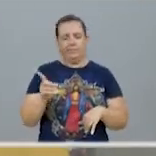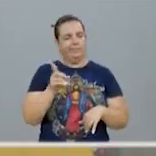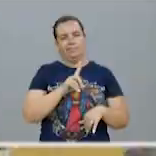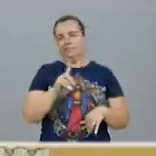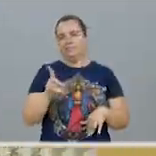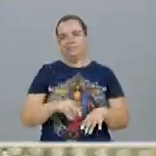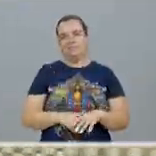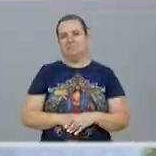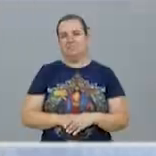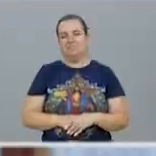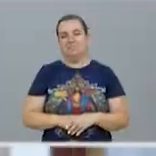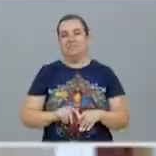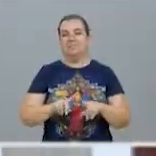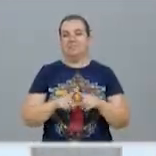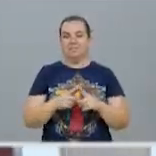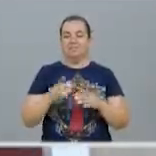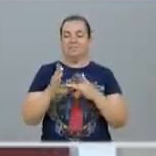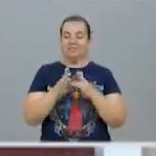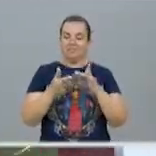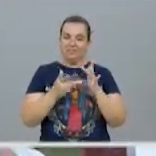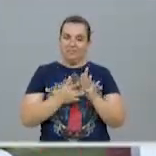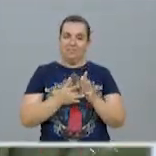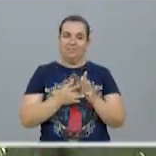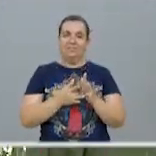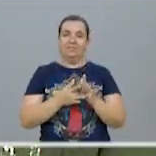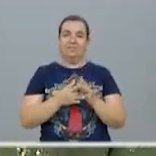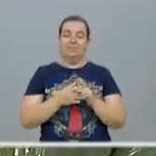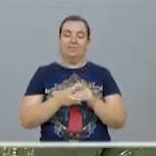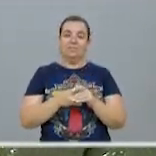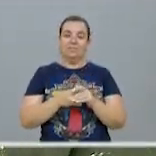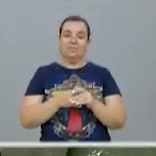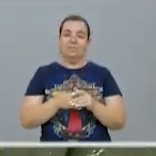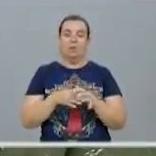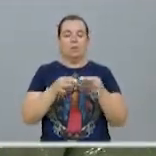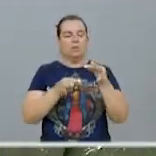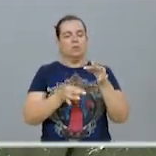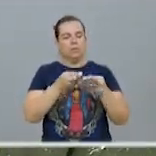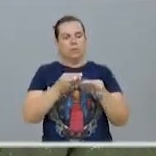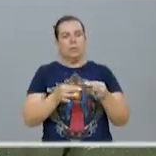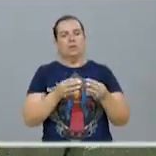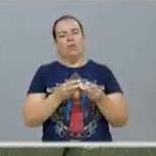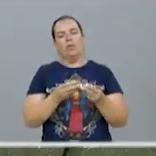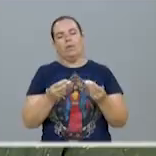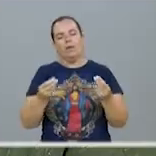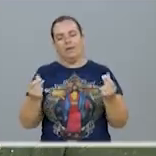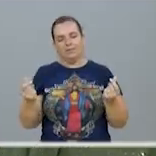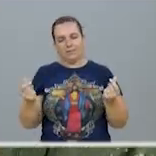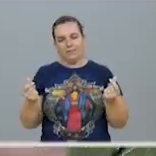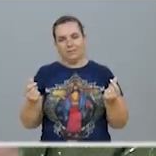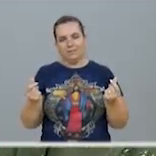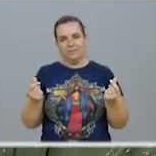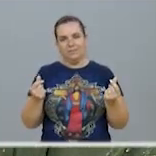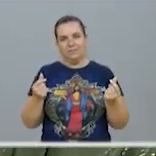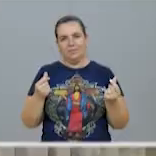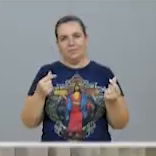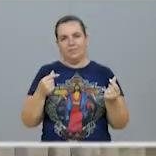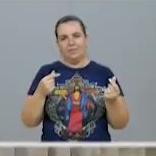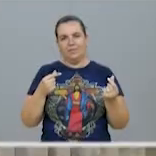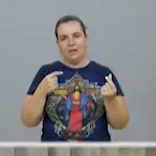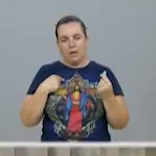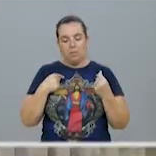E Jesus garante isso. O meu jugo é suave. O meu fardo é